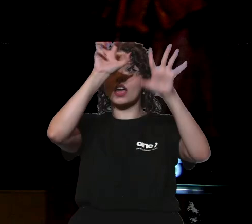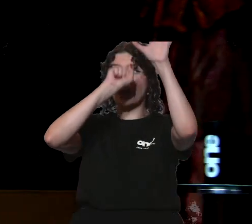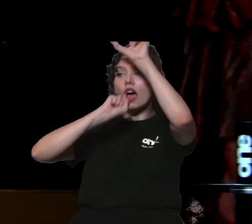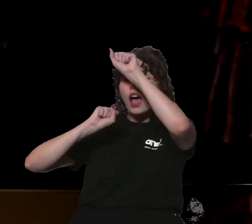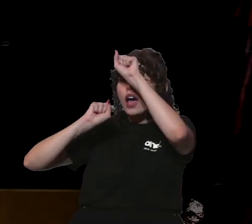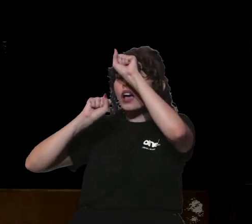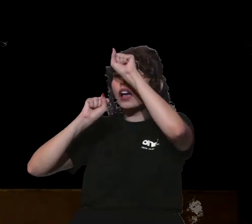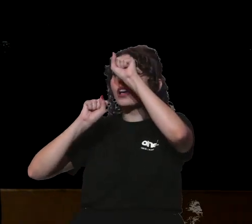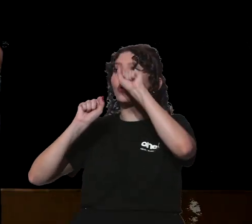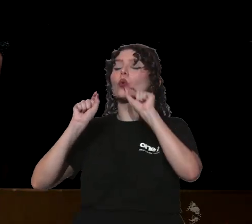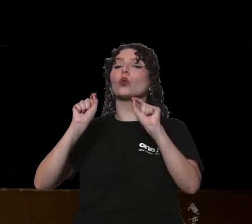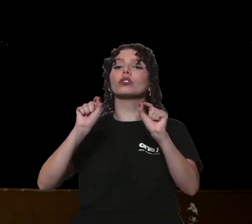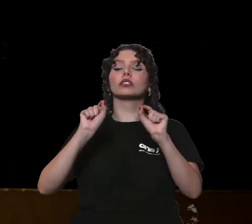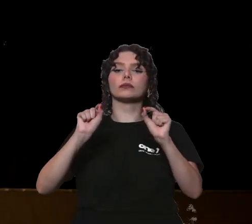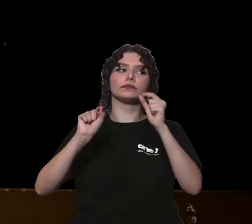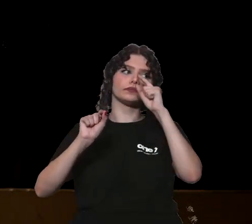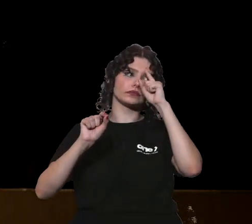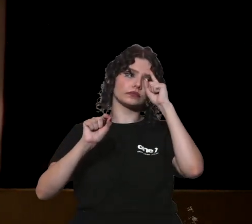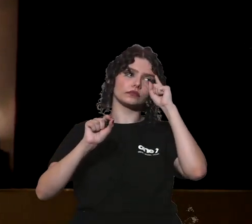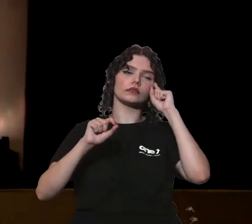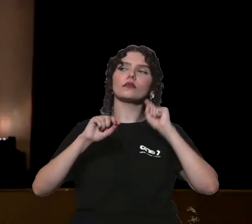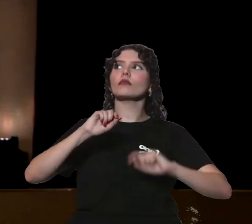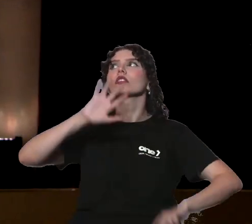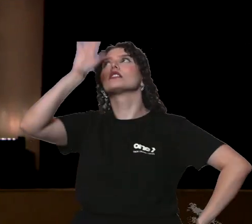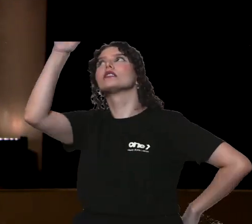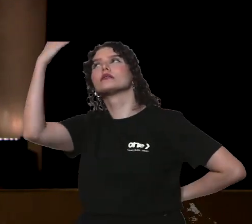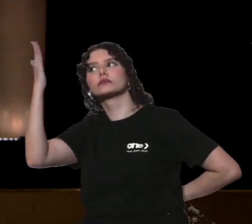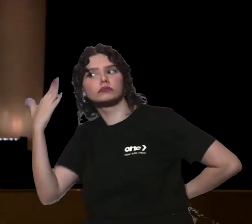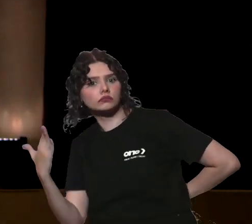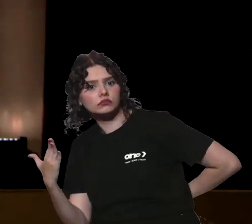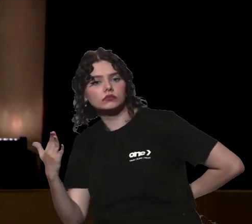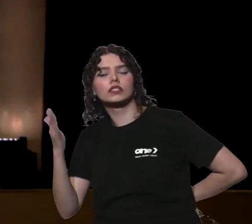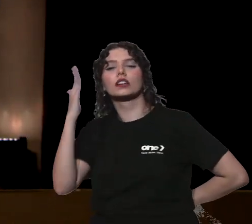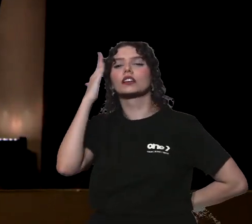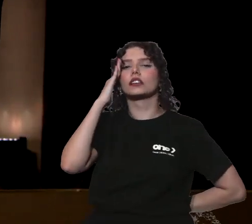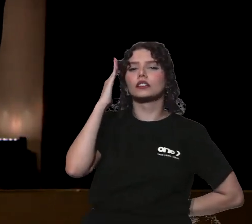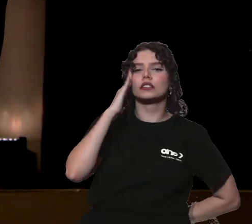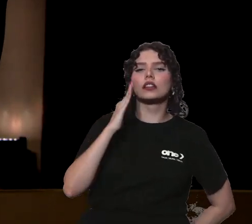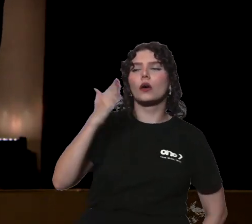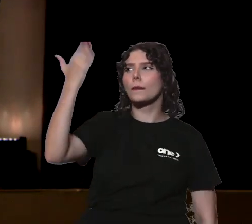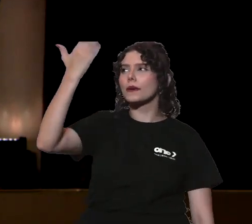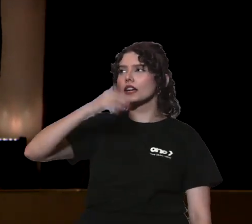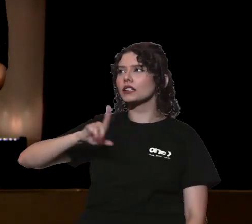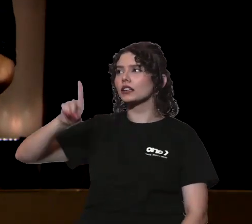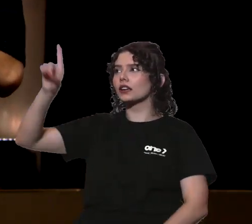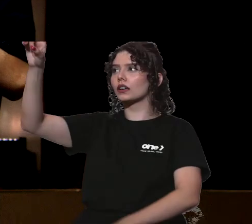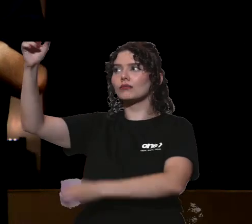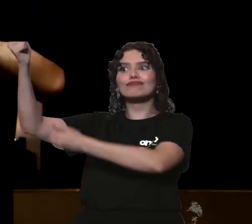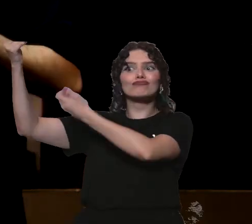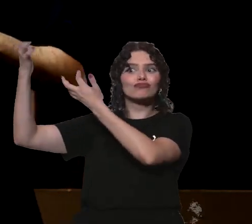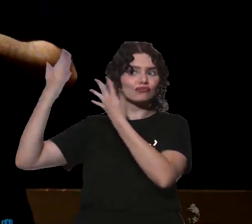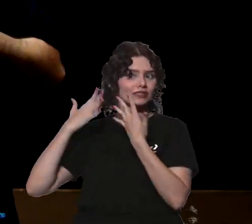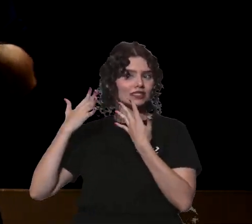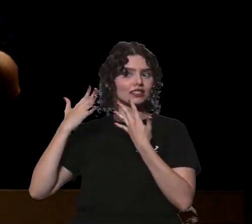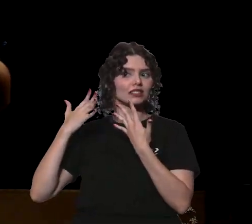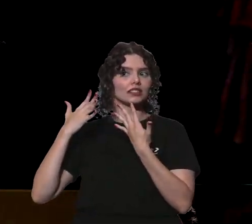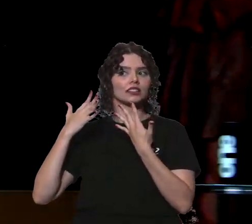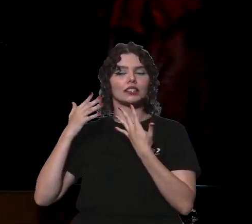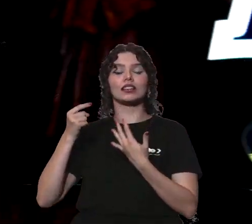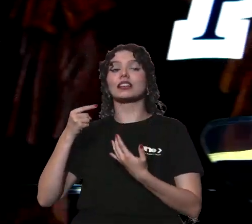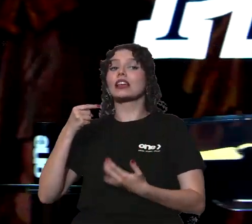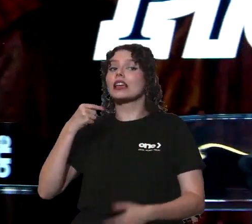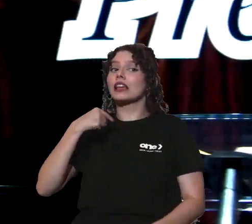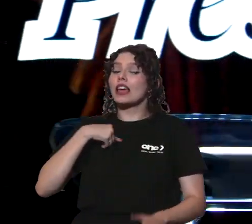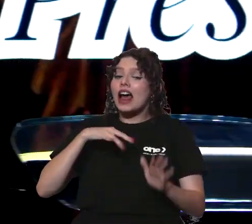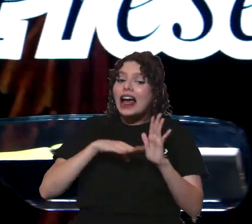passada foi que, além de ser reverente, além de entender que a presença de Deus é uma bênção, eu